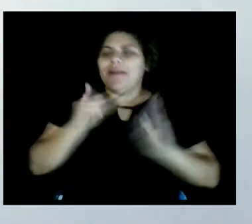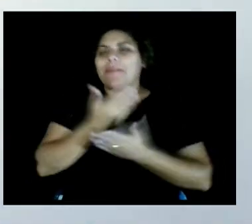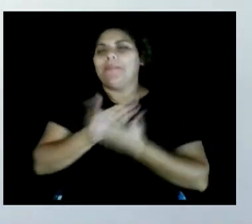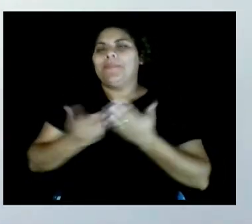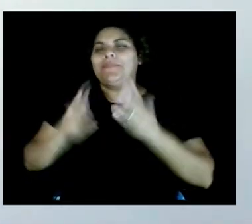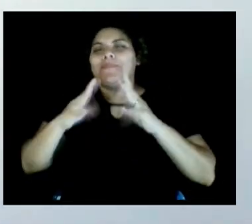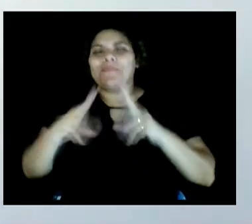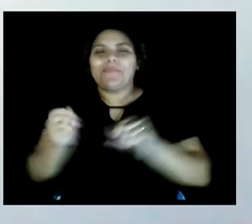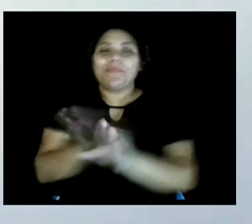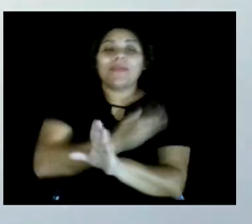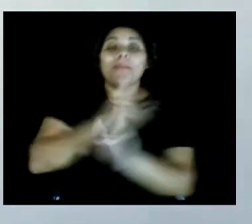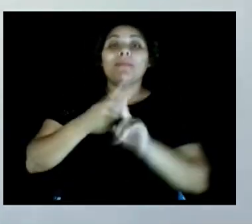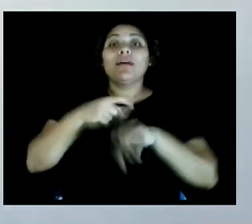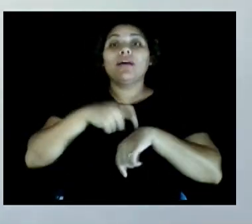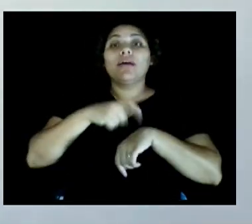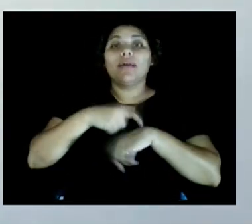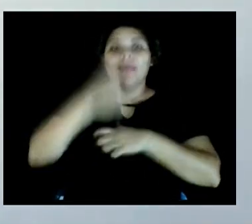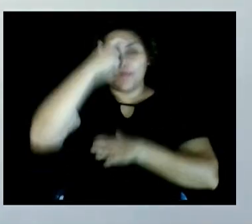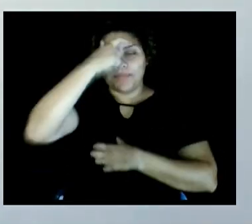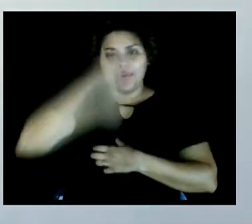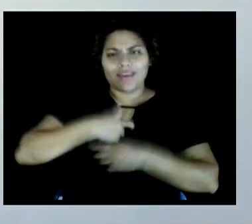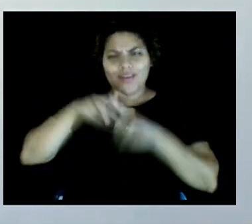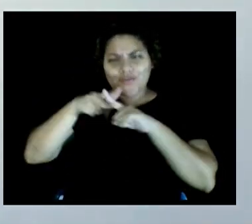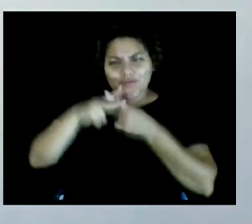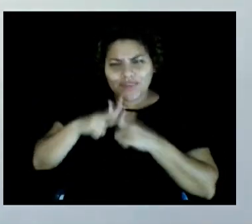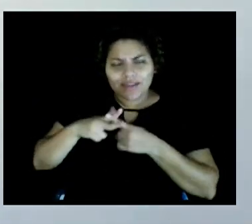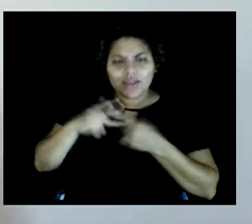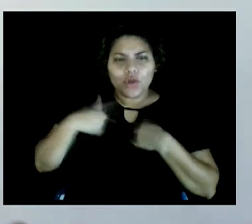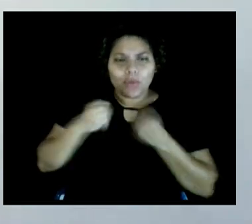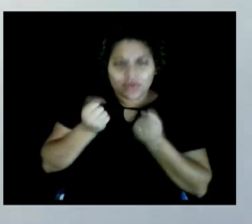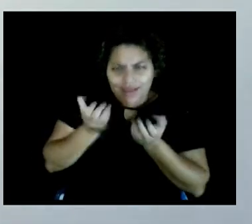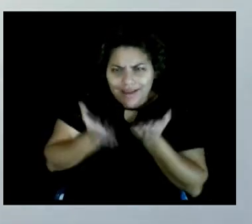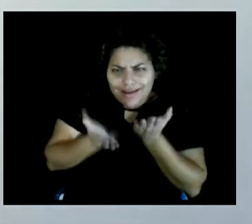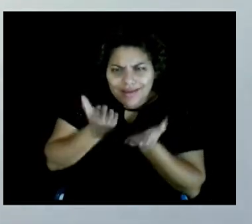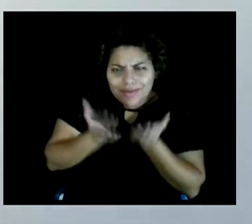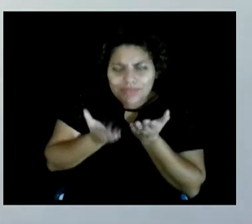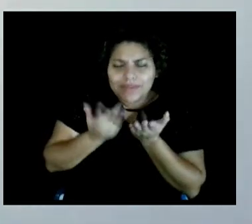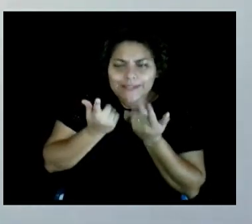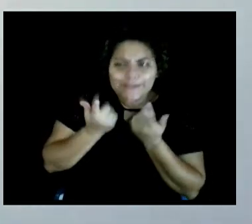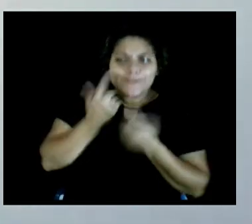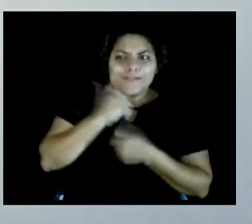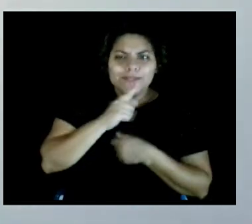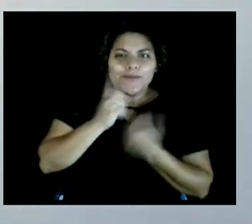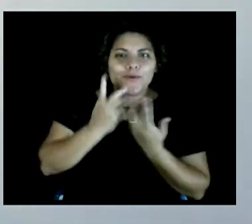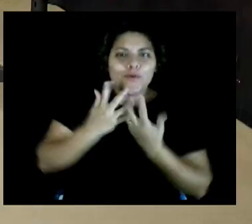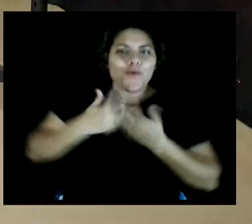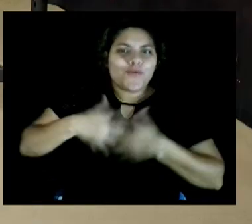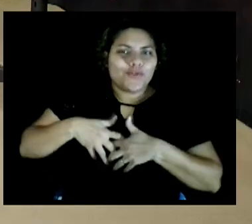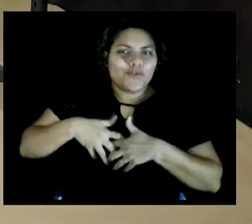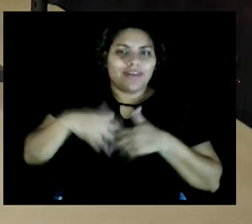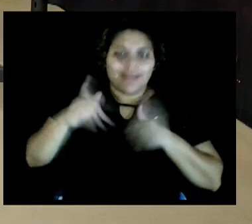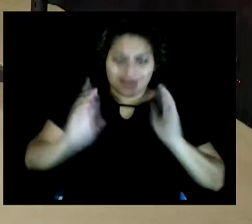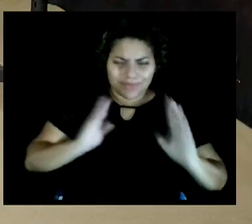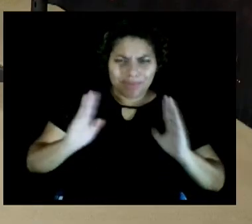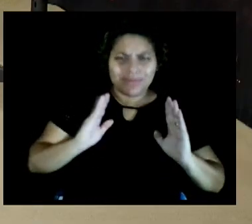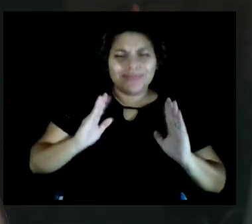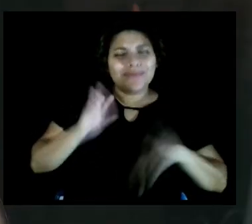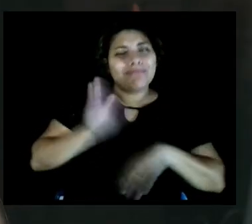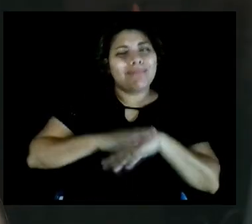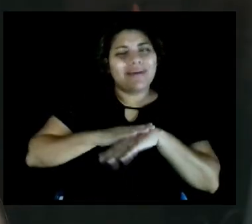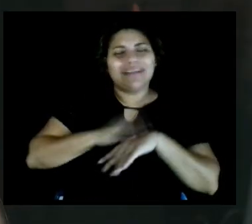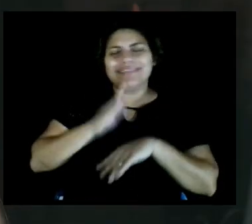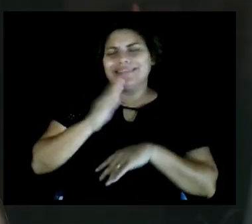um equilíbrio melhor, que eu consiga lidar com essa fase da melhor maneira possível. É